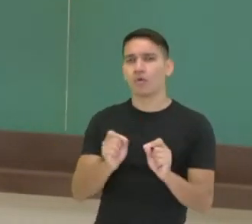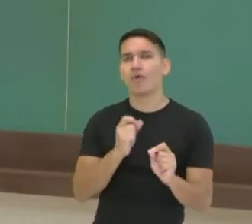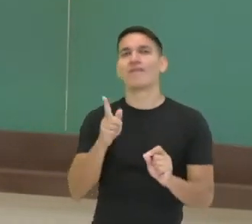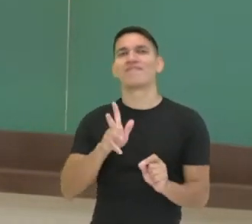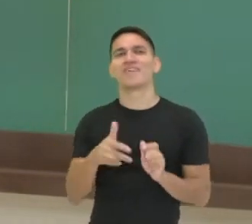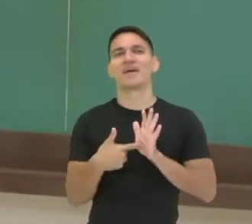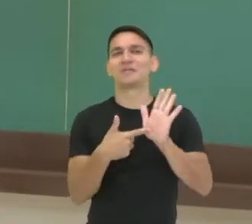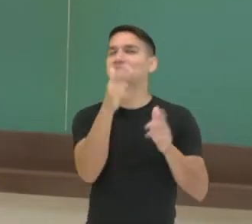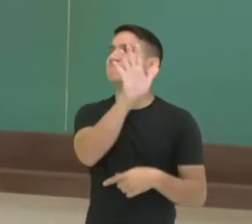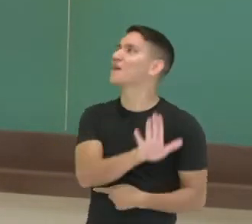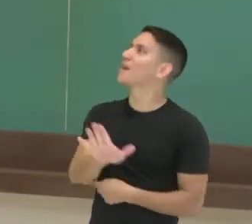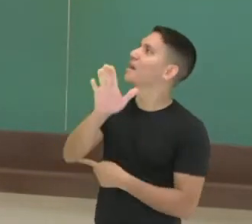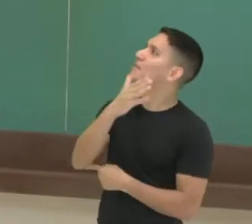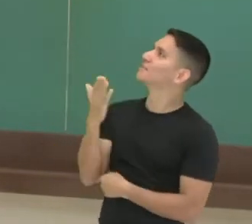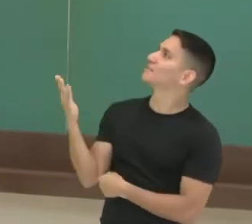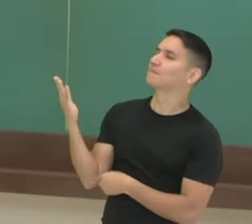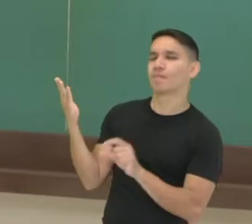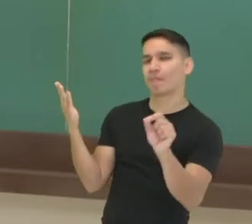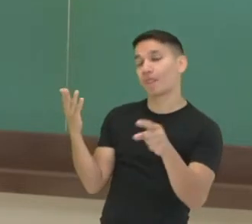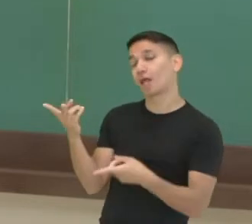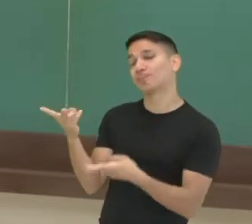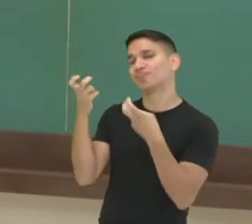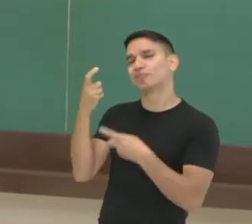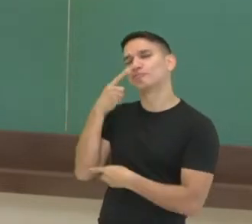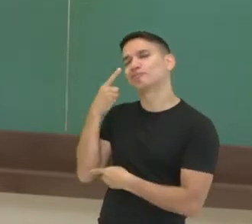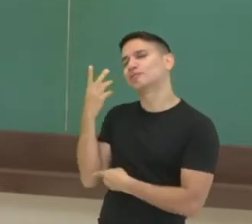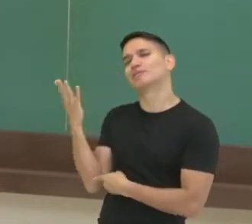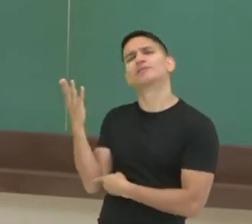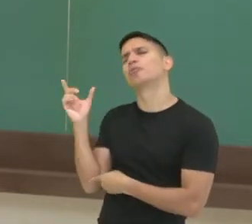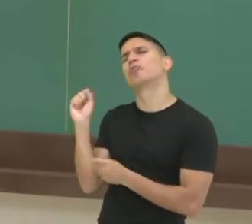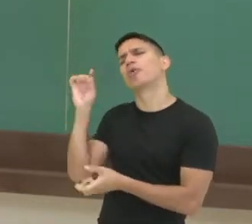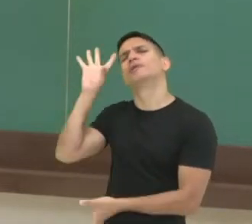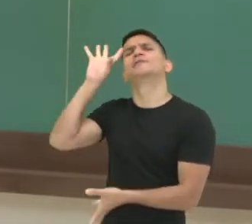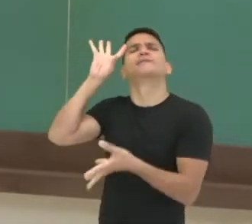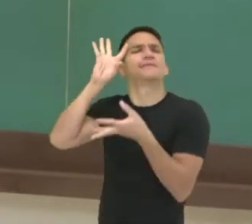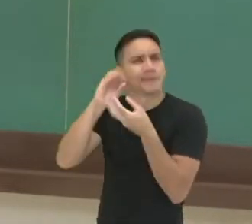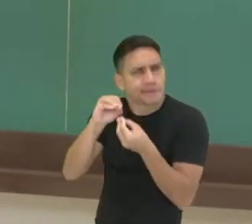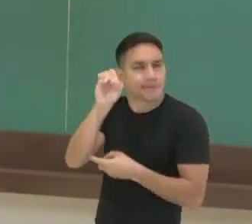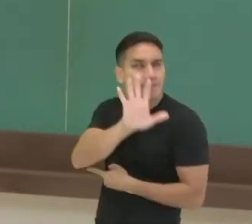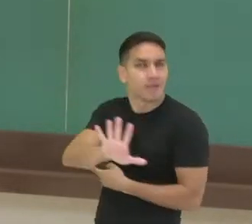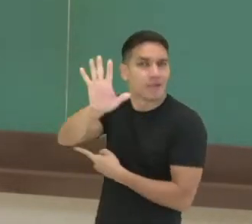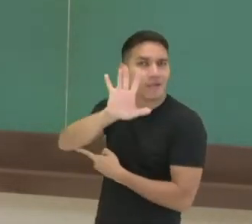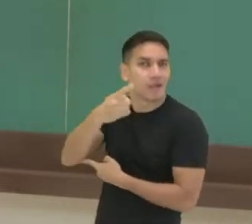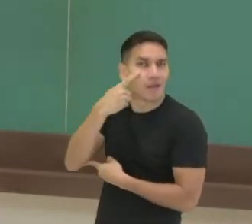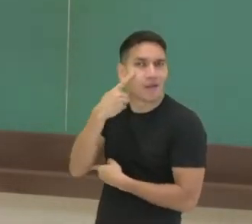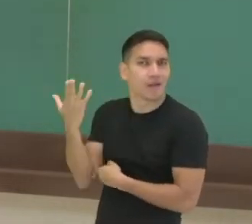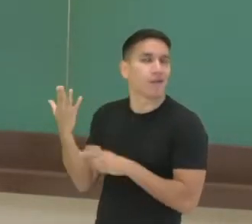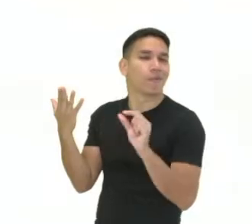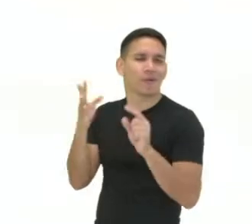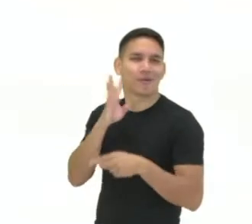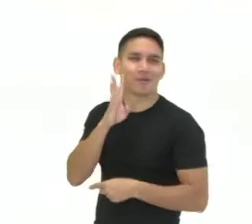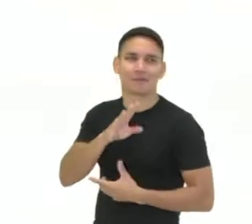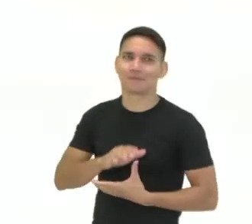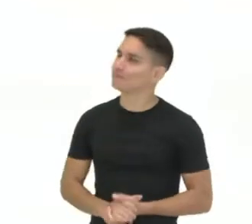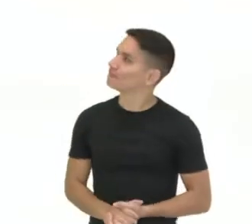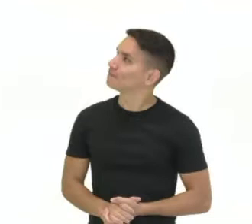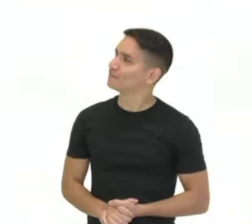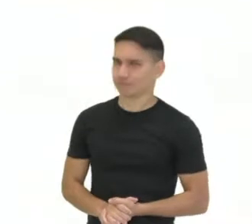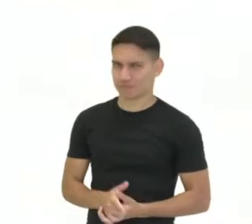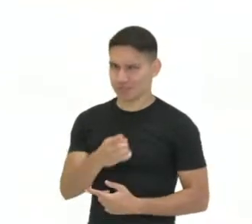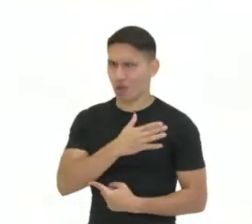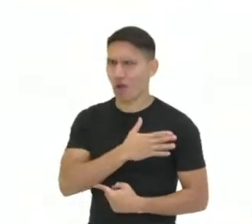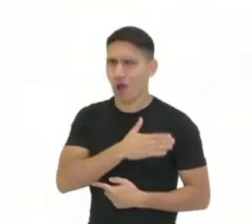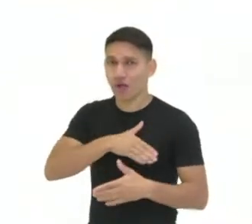a imagem. Vamos fazer a leitura, a interpretação dessa imagem? Olha que legal! Você gosta